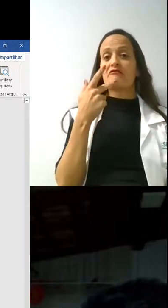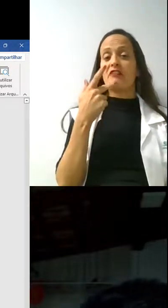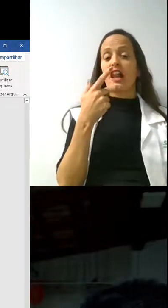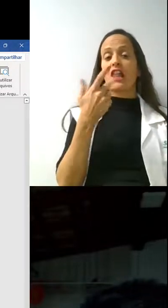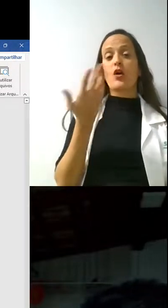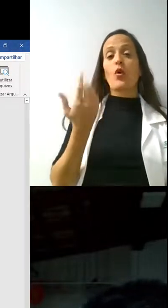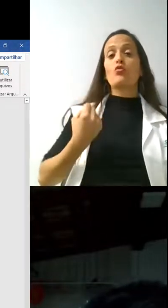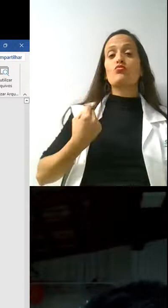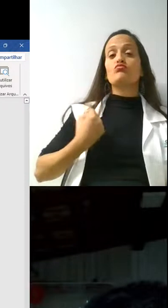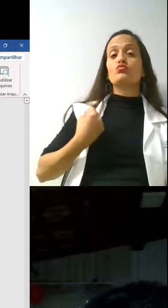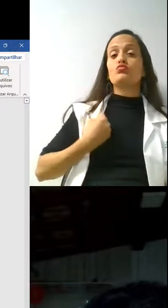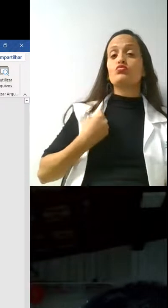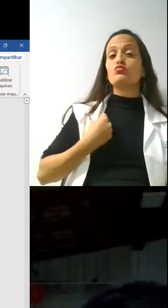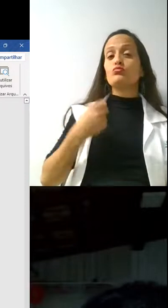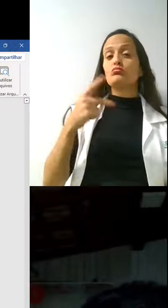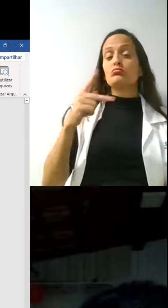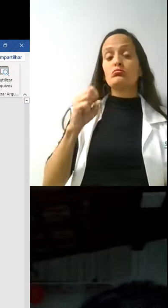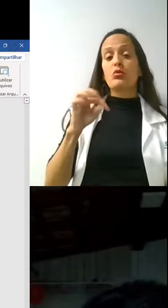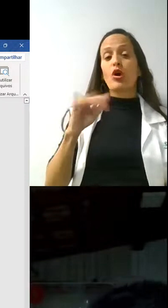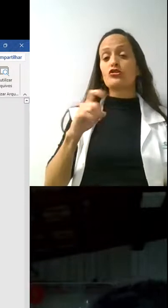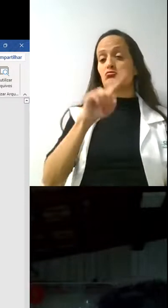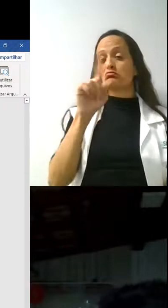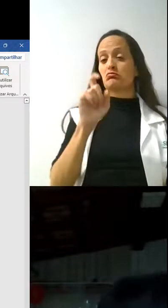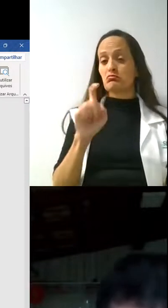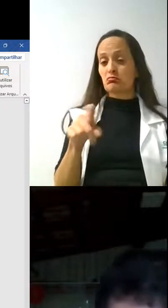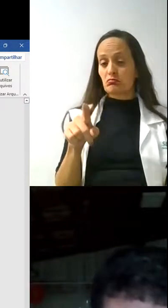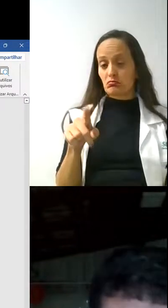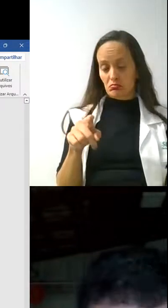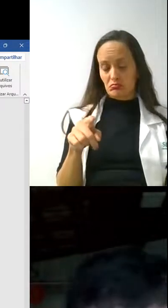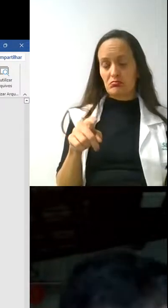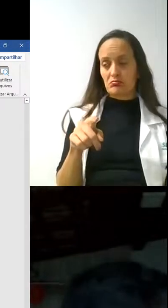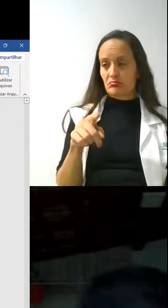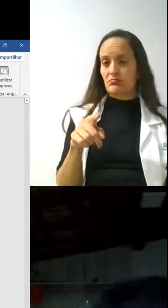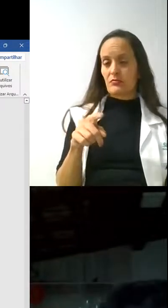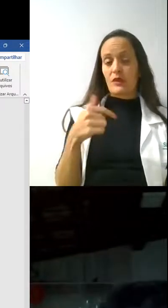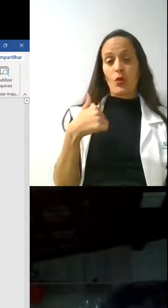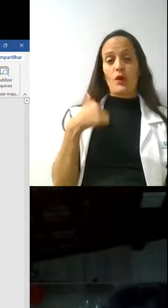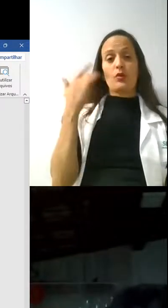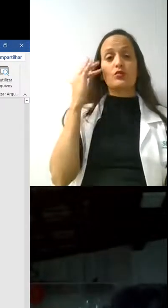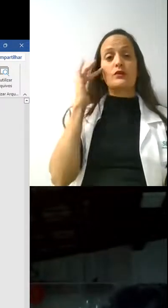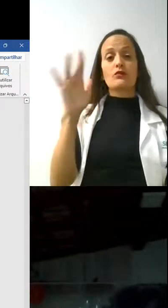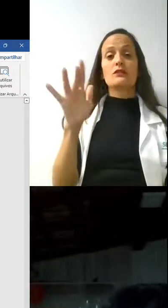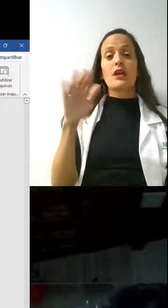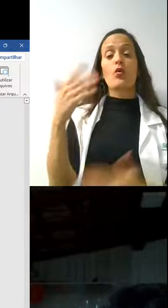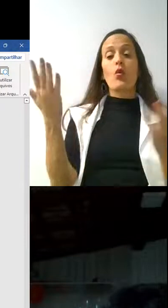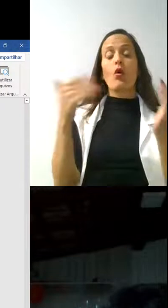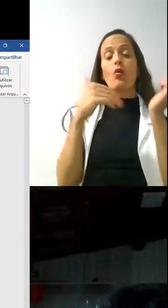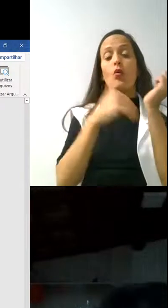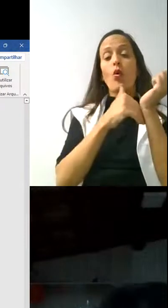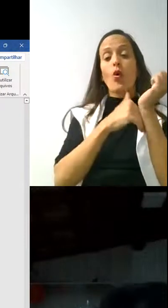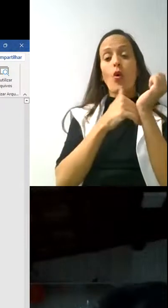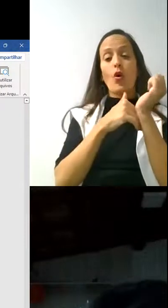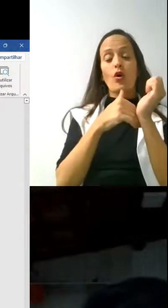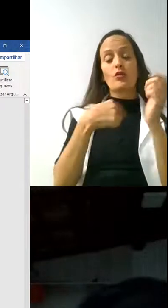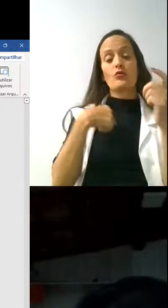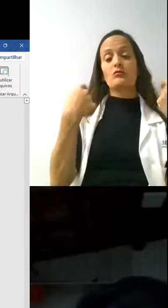Que deverá ser substituído por uma chave faca com abertura em carga. Eu não sei qual que é o código, né? Mas o que eu vou